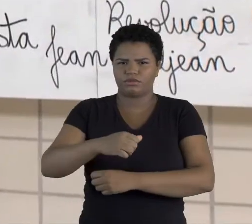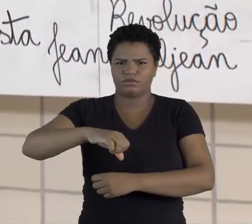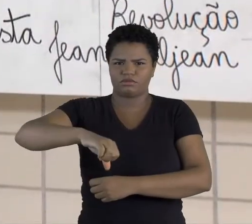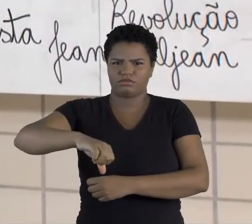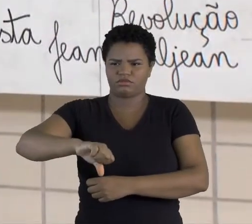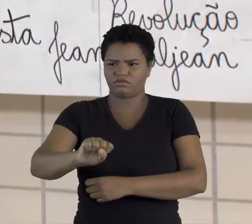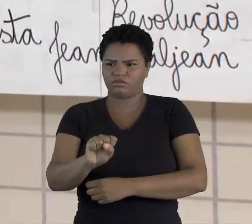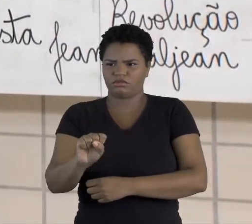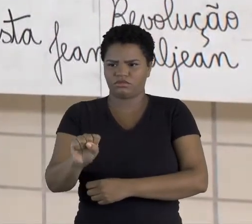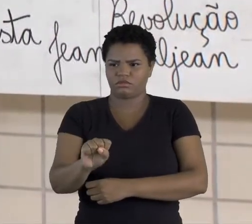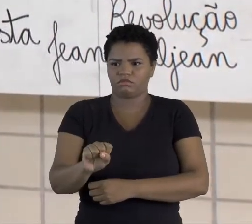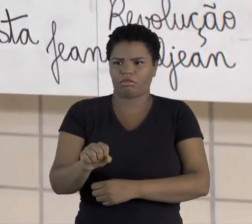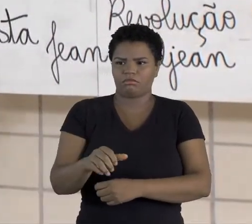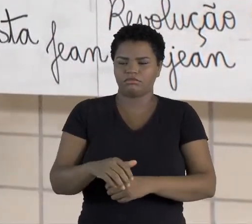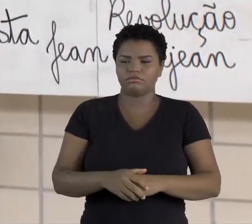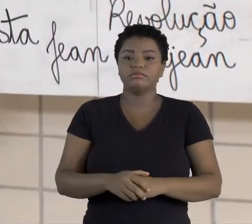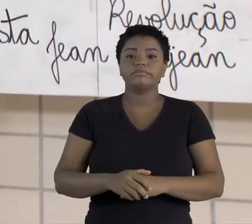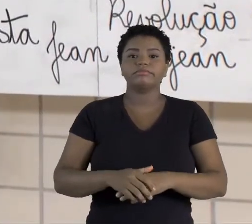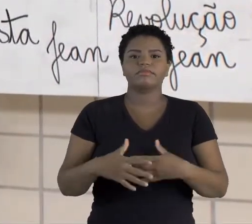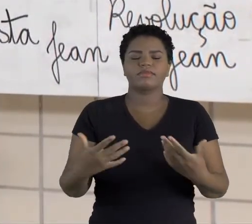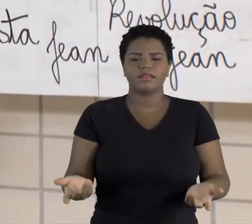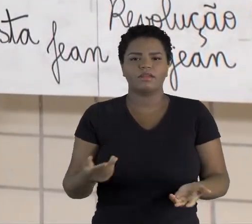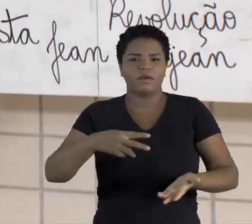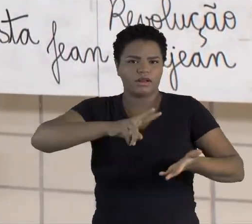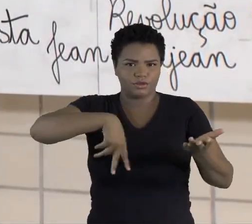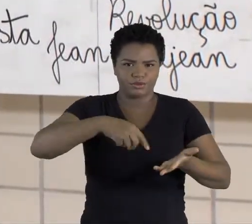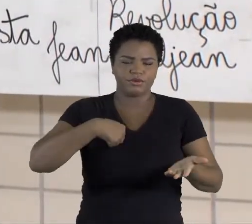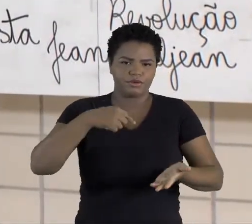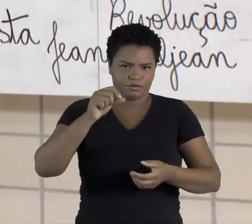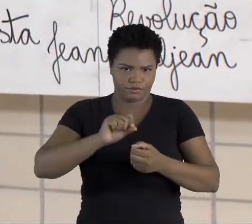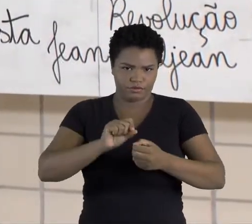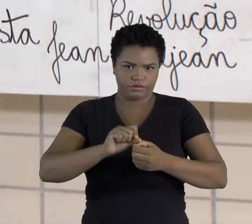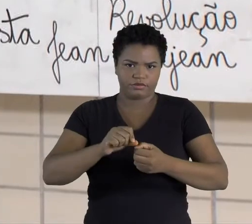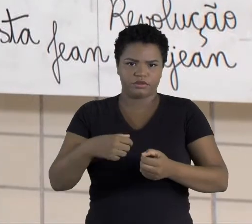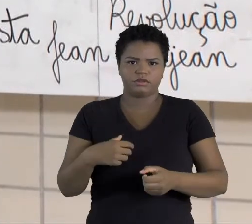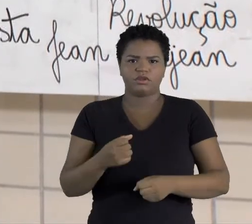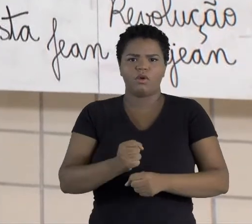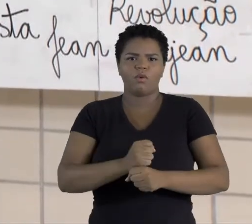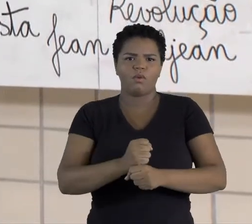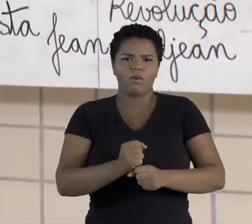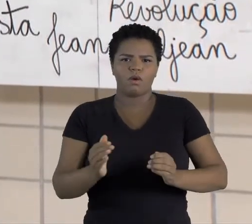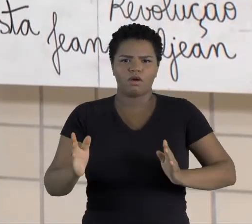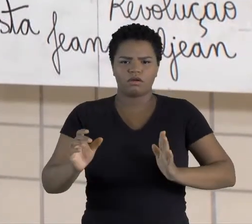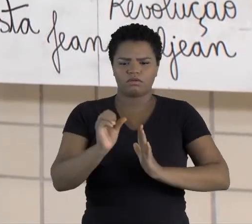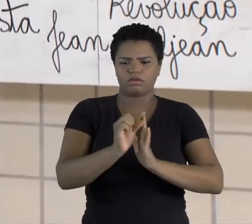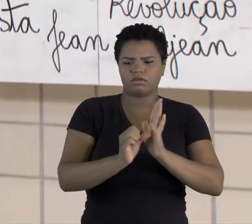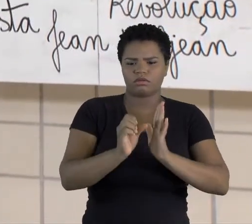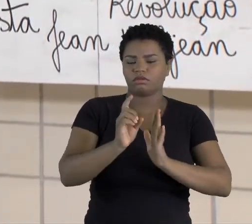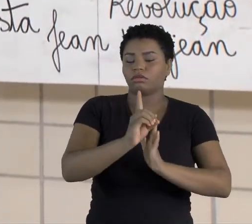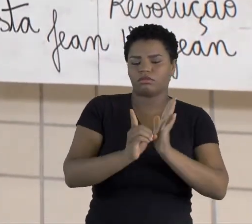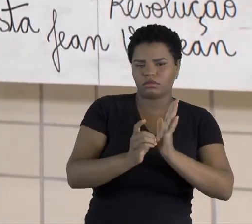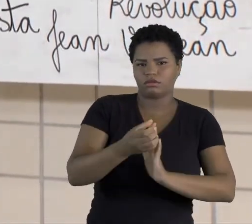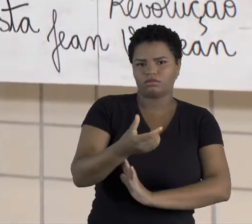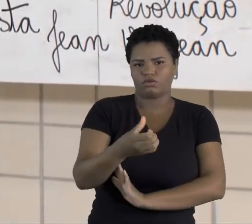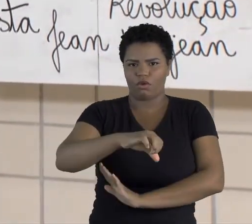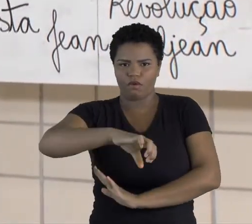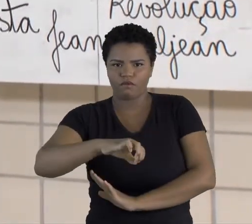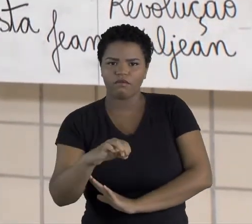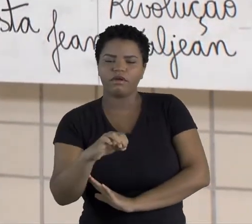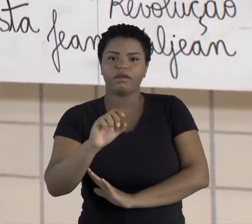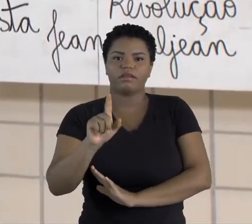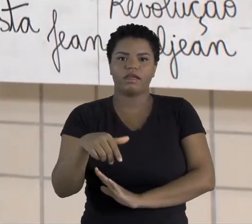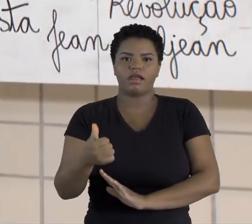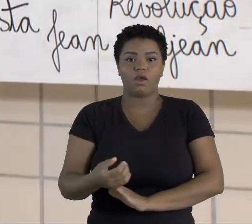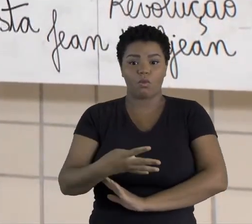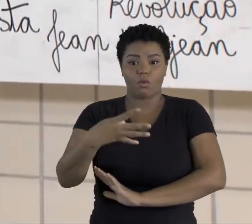que eu fiz, nos anos 80 para os anos 90, aí, ele foi considerado o quarto melhor musical da Broadway, né,